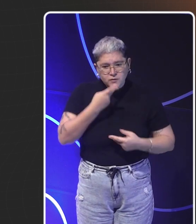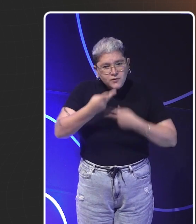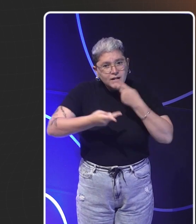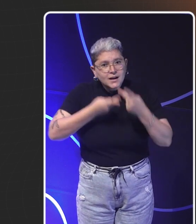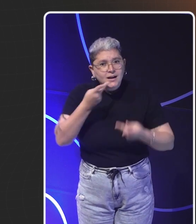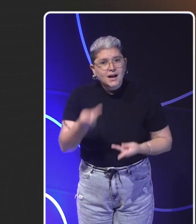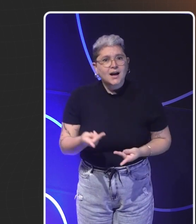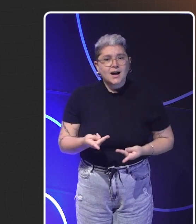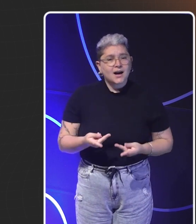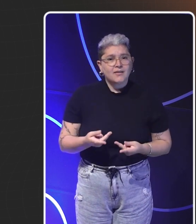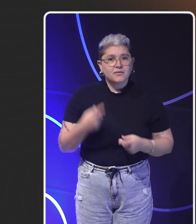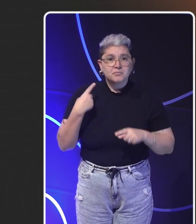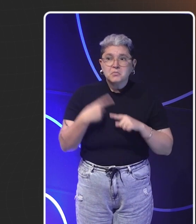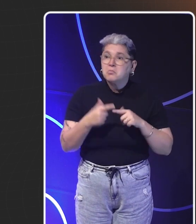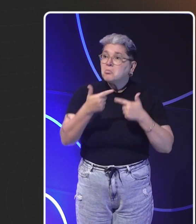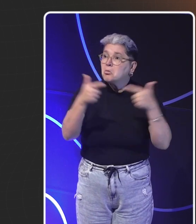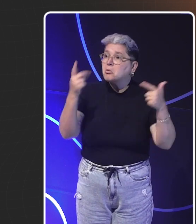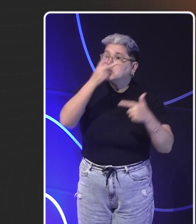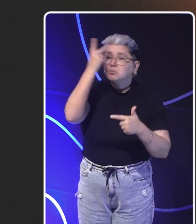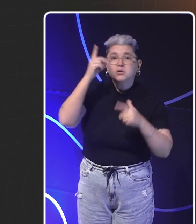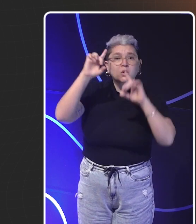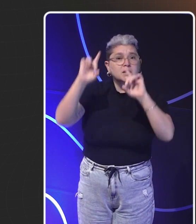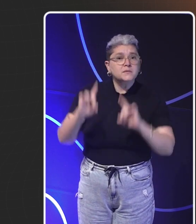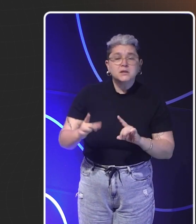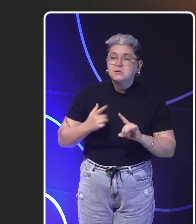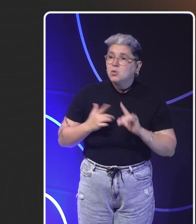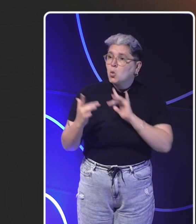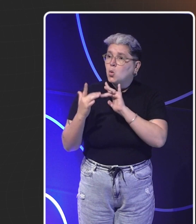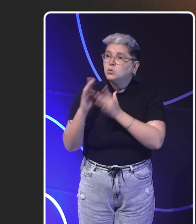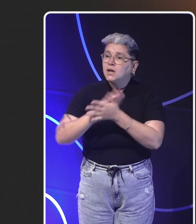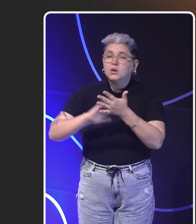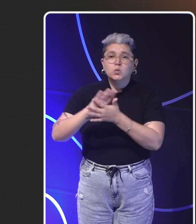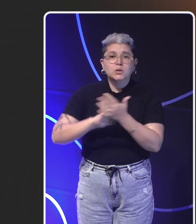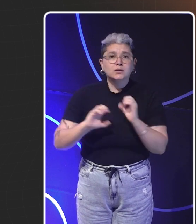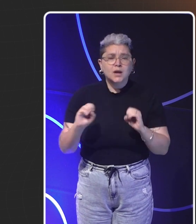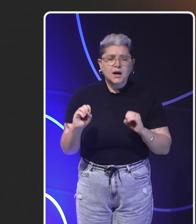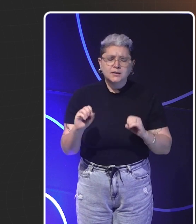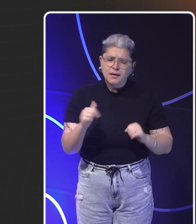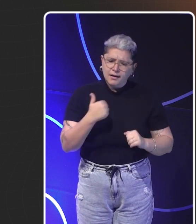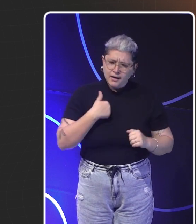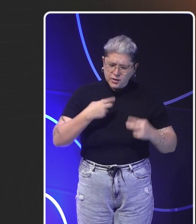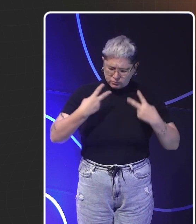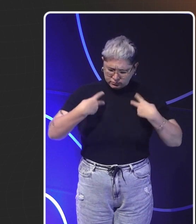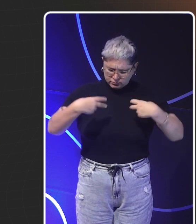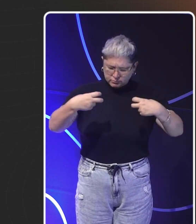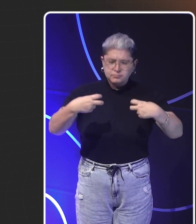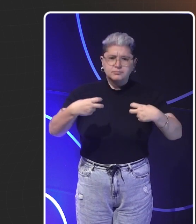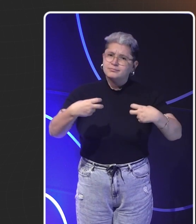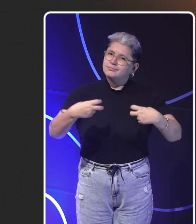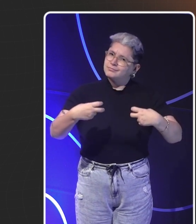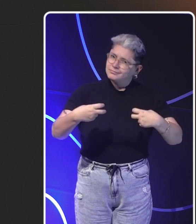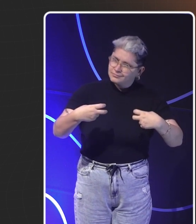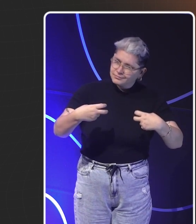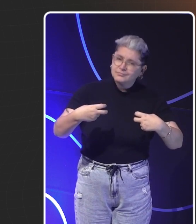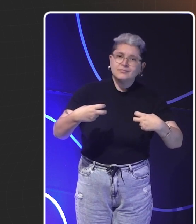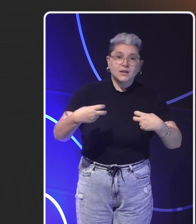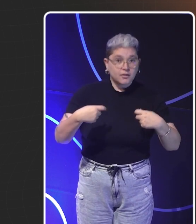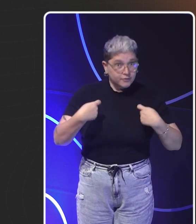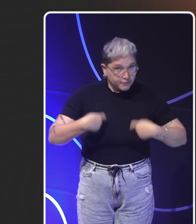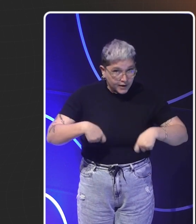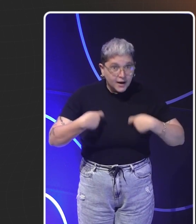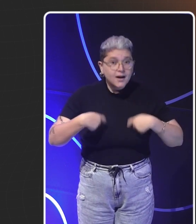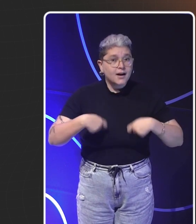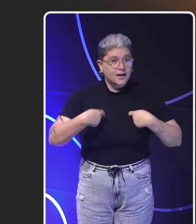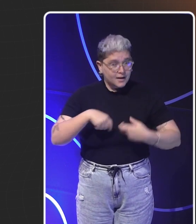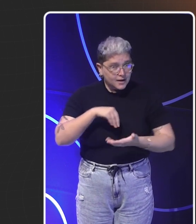falava, por não ter contato com outras pessoas com deficiência além de mim. E aí eu comecei a perceber que, enfim, falta de